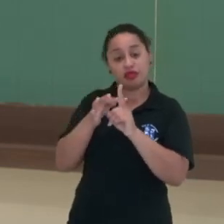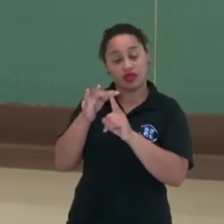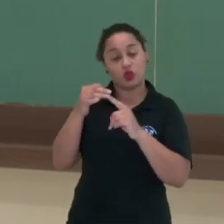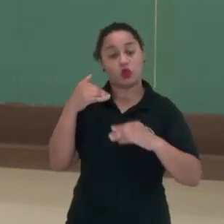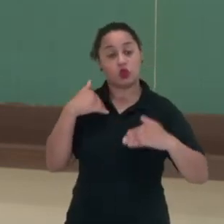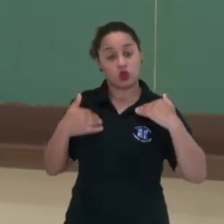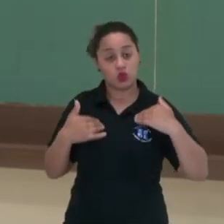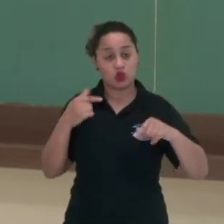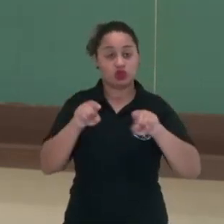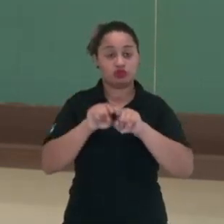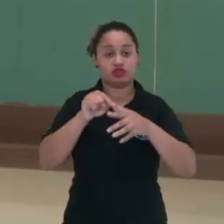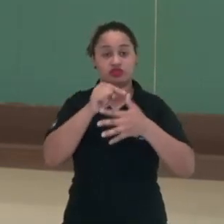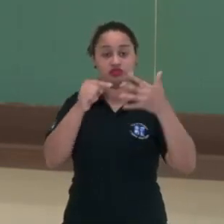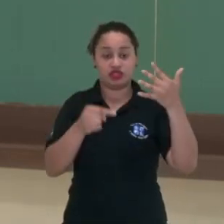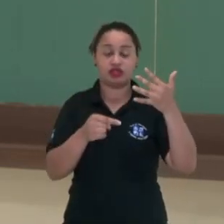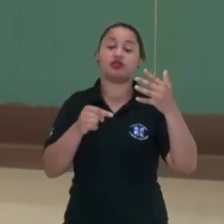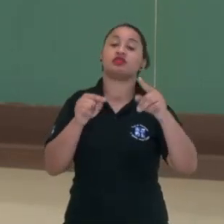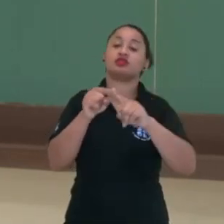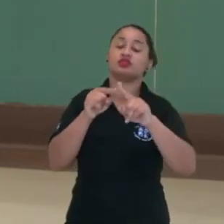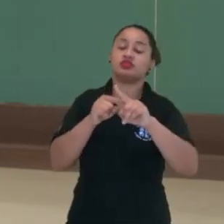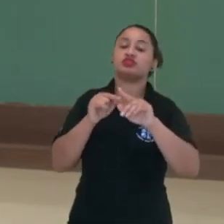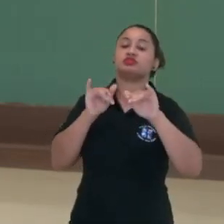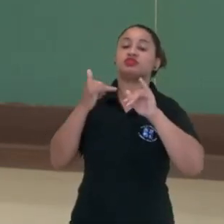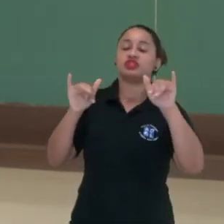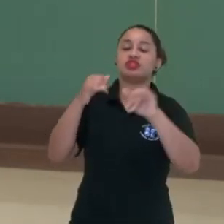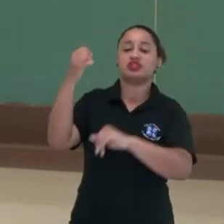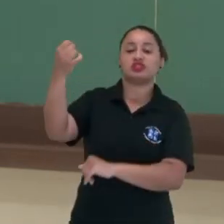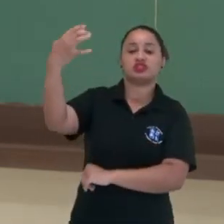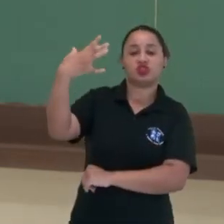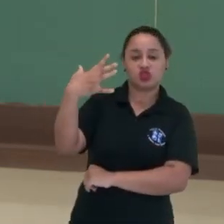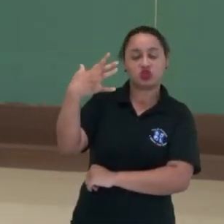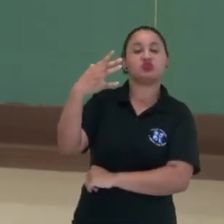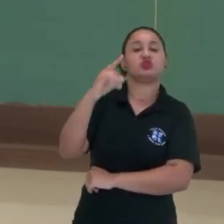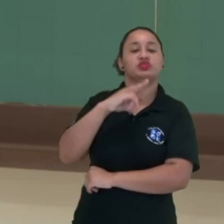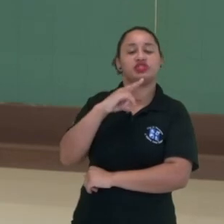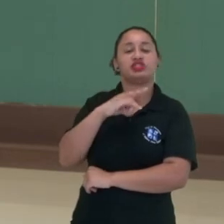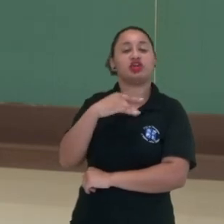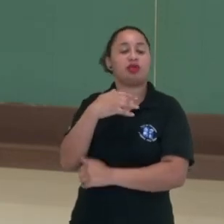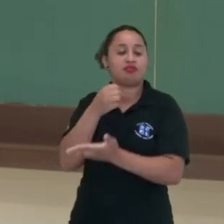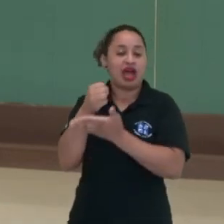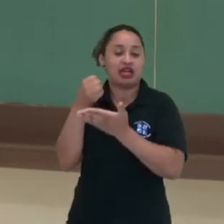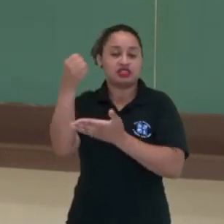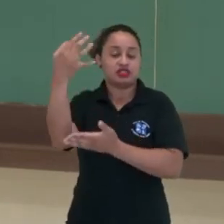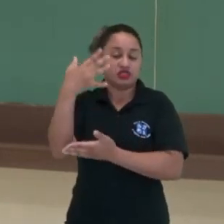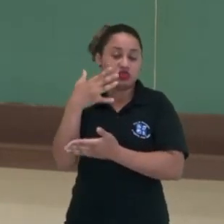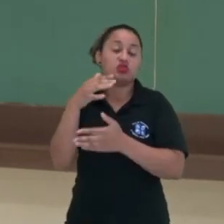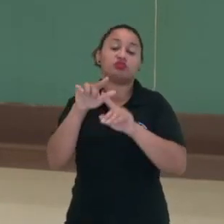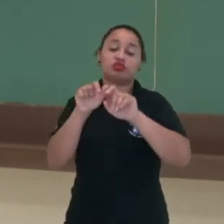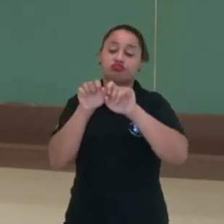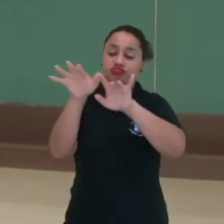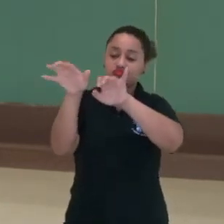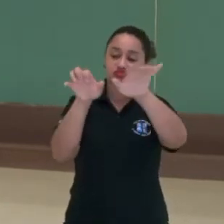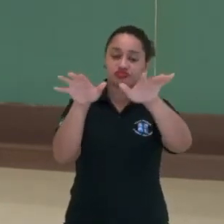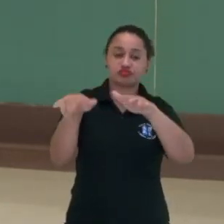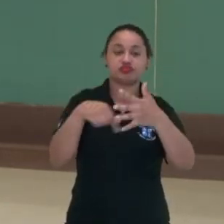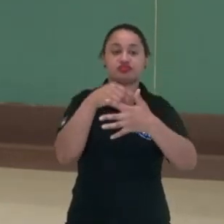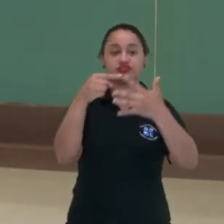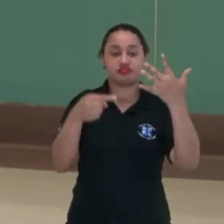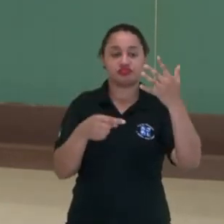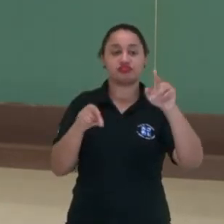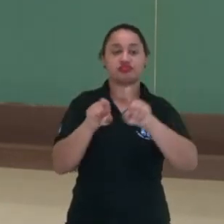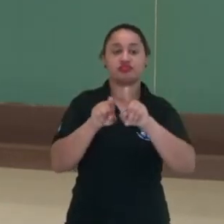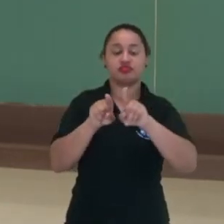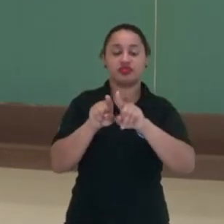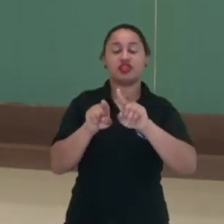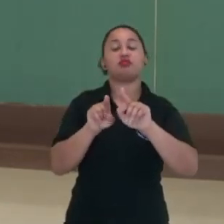corpo. O conceito de energia luminosa é aquela que tem uma fonte luminosa através dos raios, né? E o conceito de